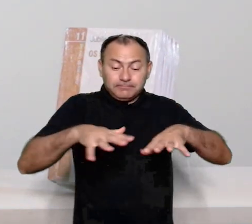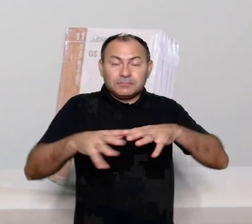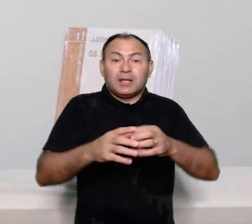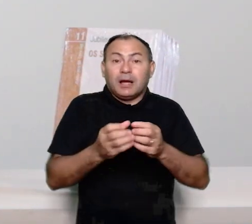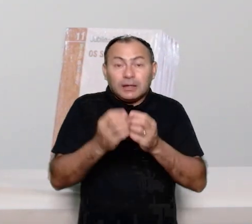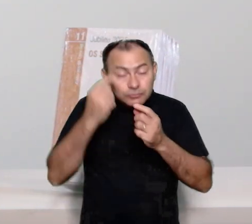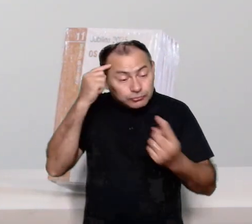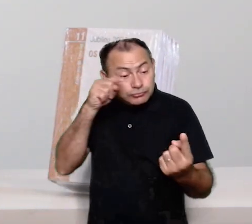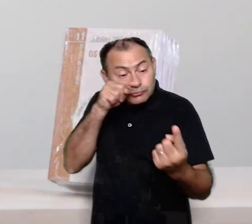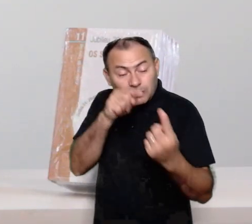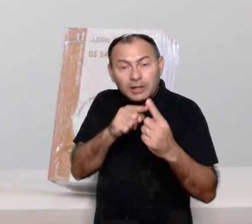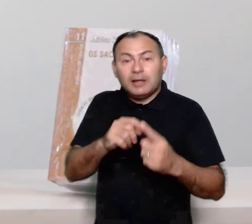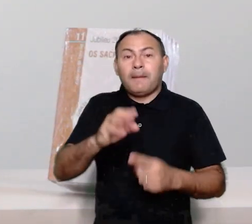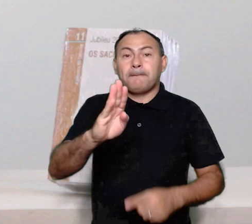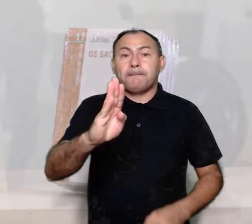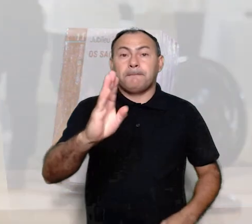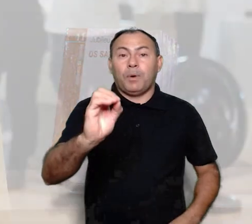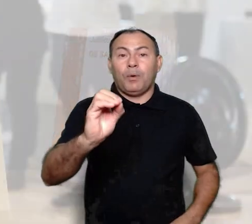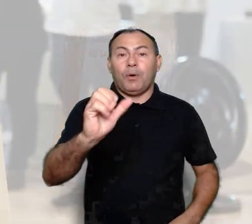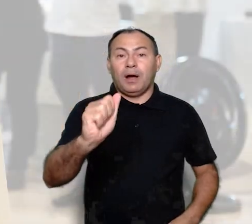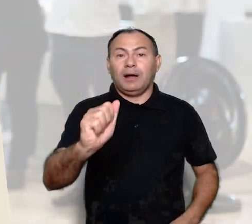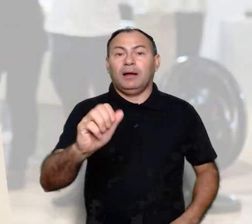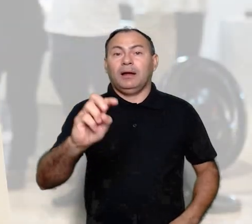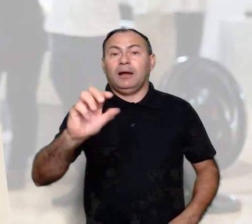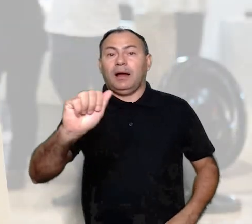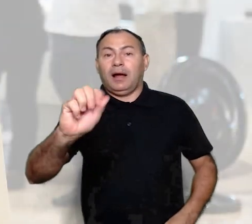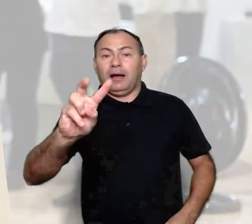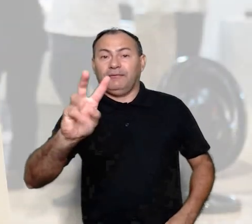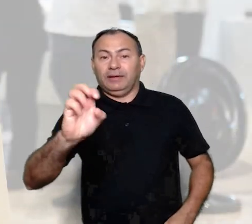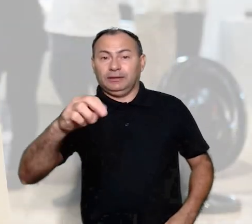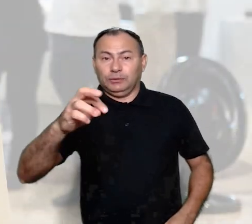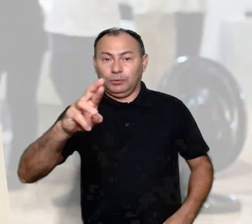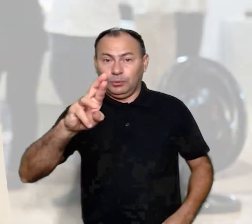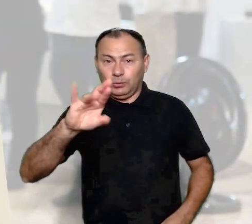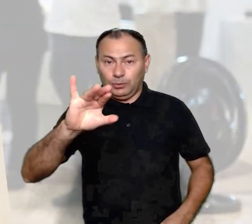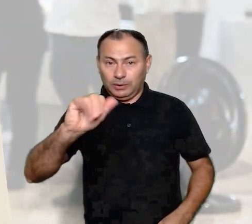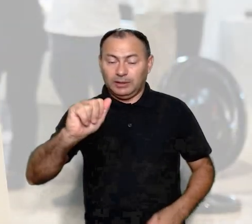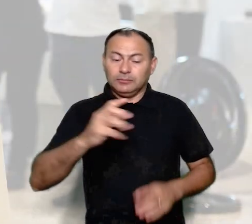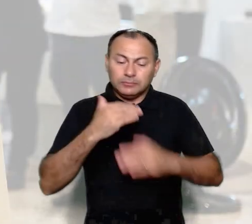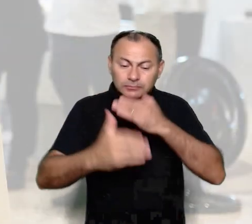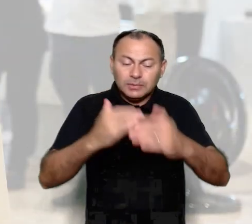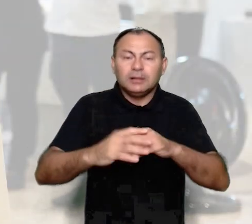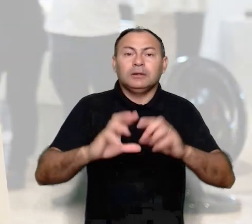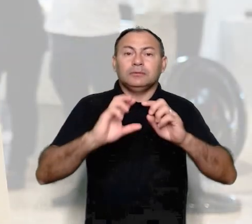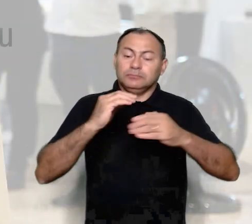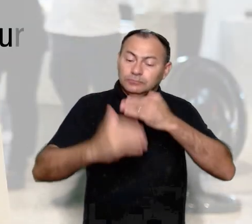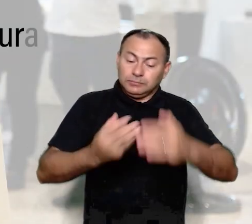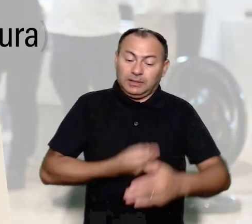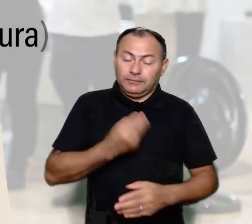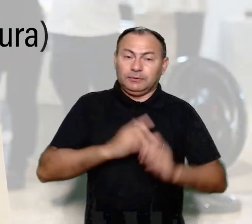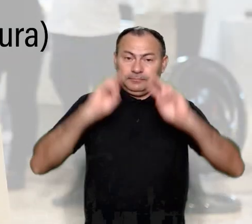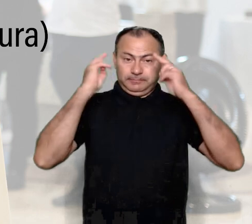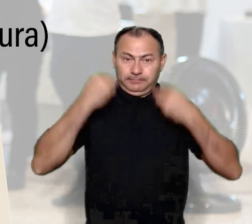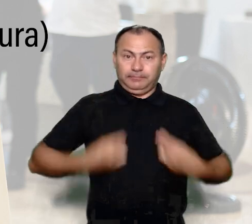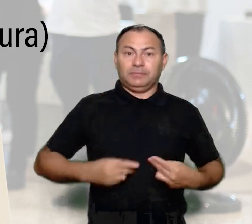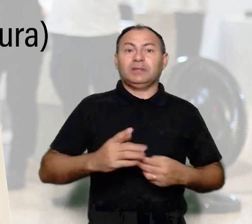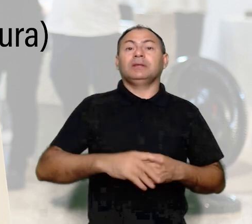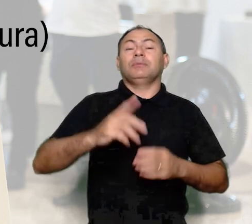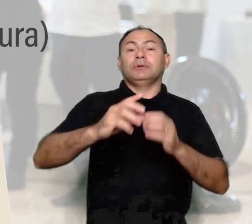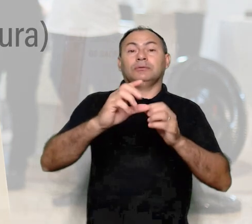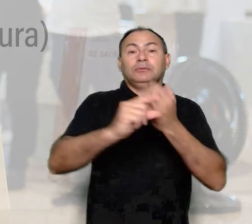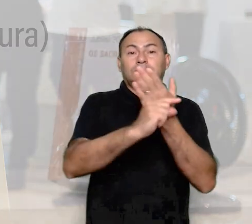de Boaventura é de fato de que os sacramentos devem acompanhar o desenvolvimento da vida humana. Logo após